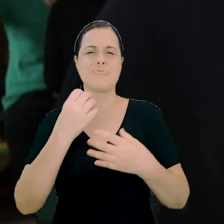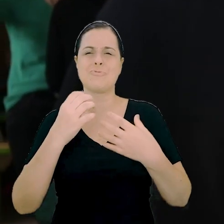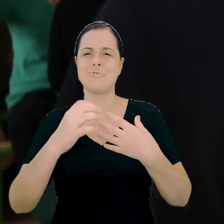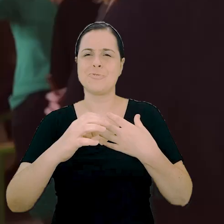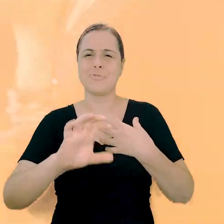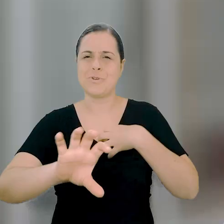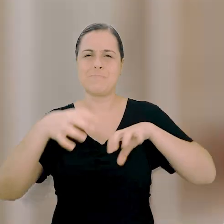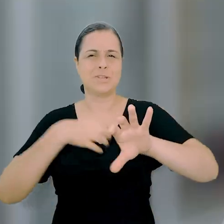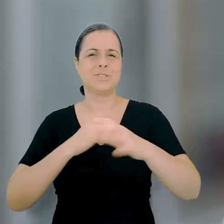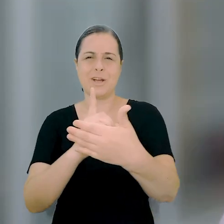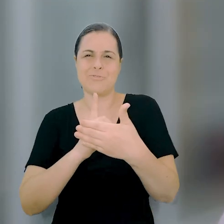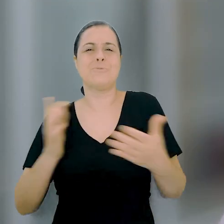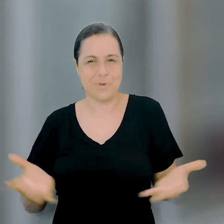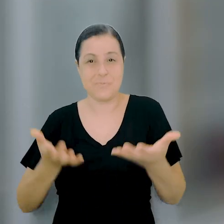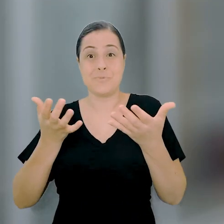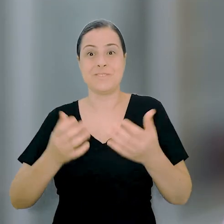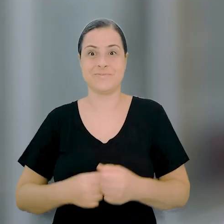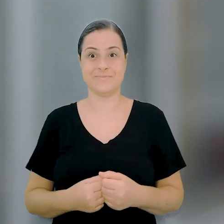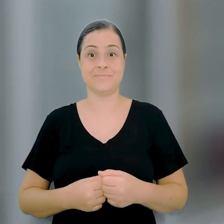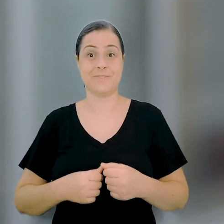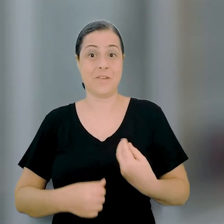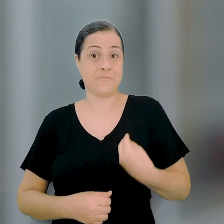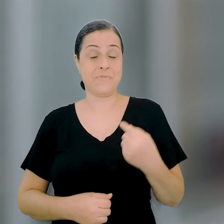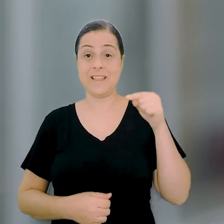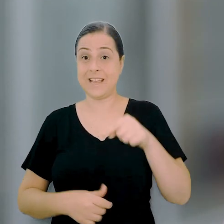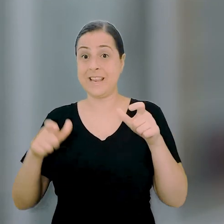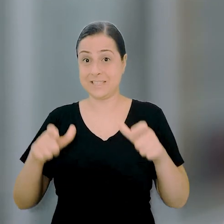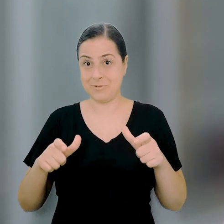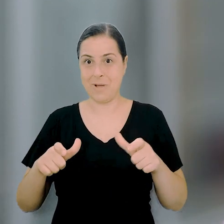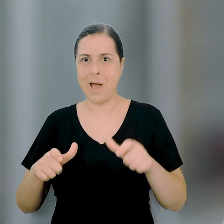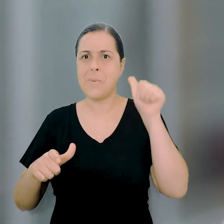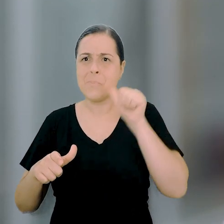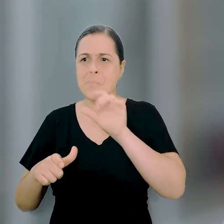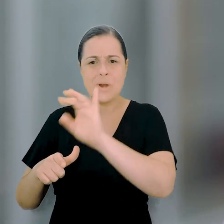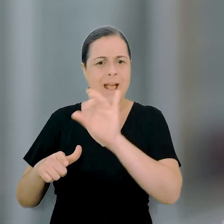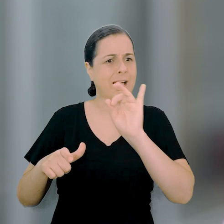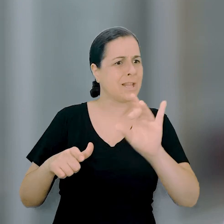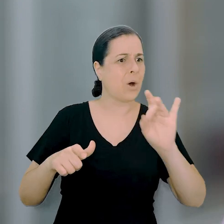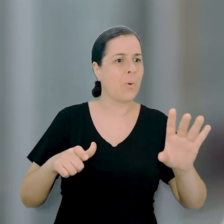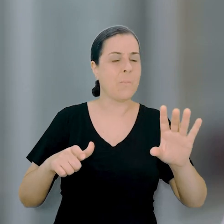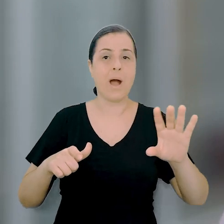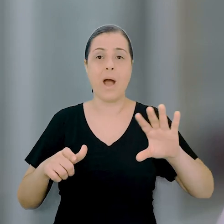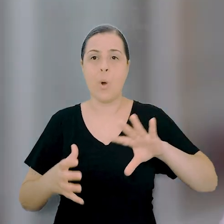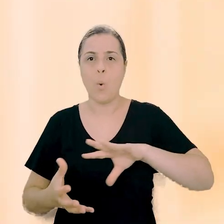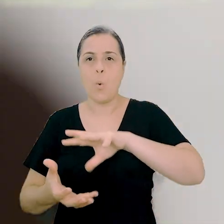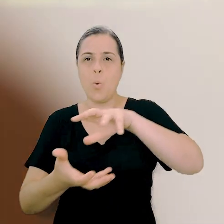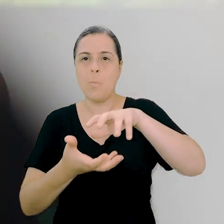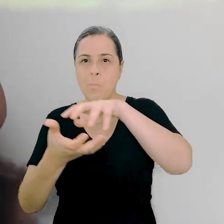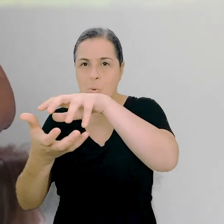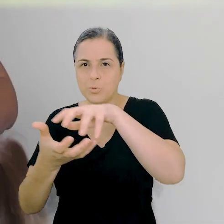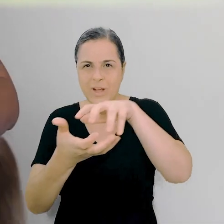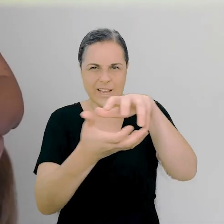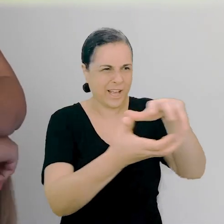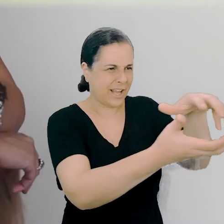o que a gente promove. Então, estar dentro de um espaço físico, onde cada mulher leva o seu mundo e traz o seu mundo